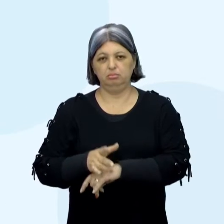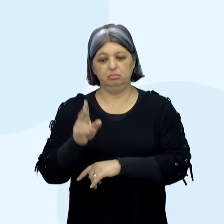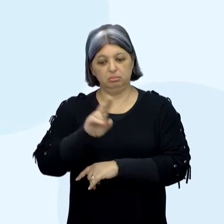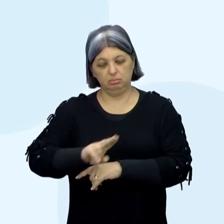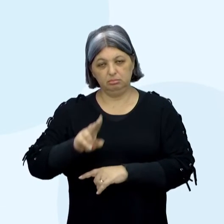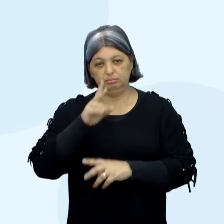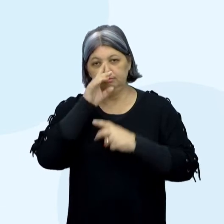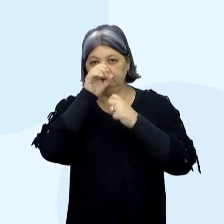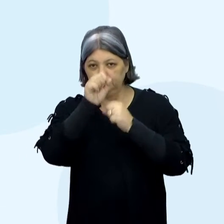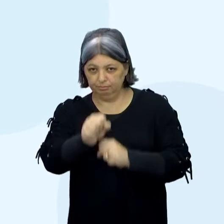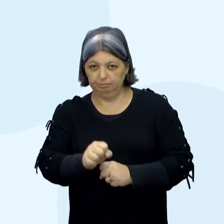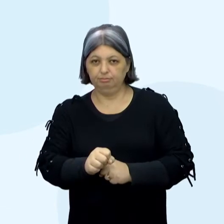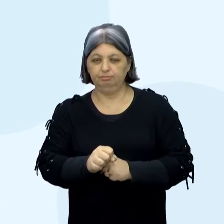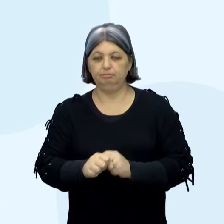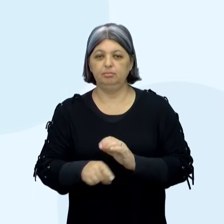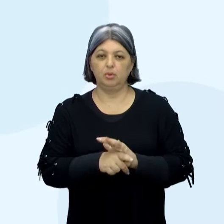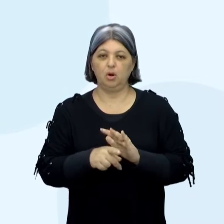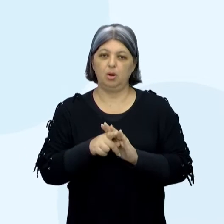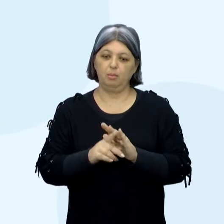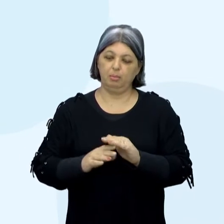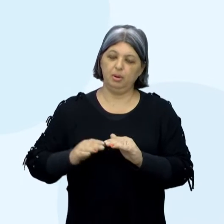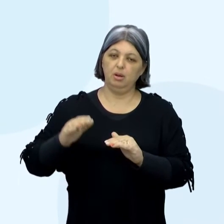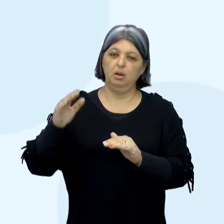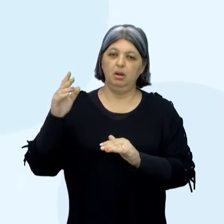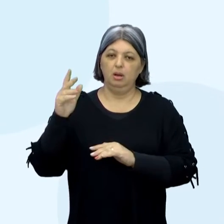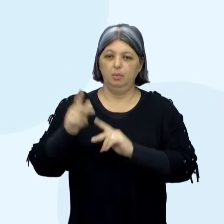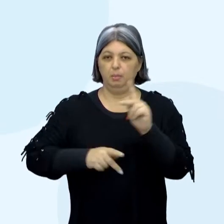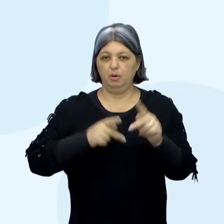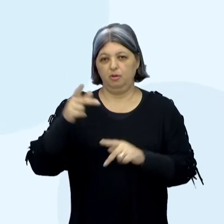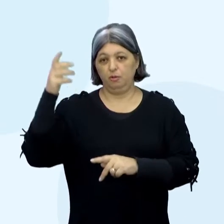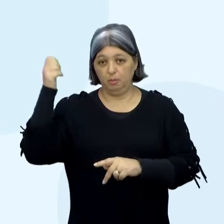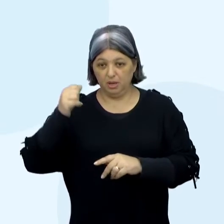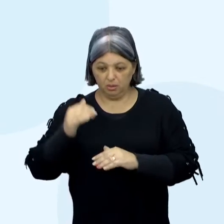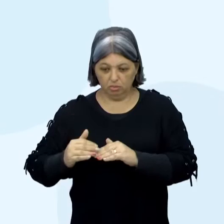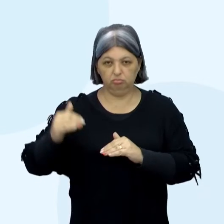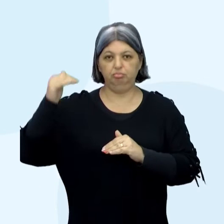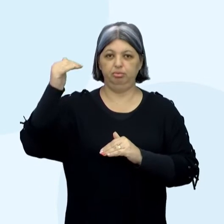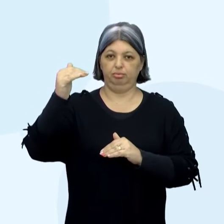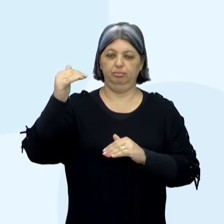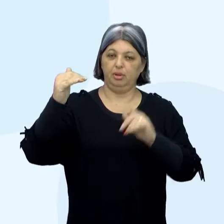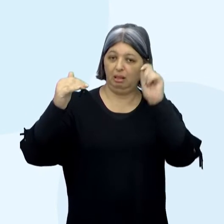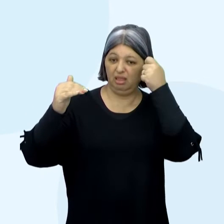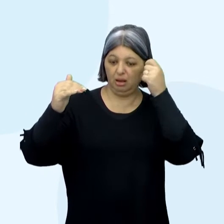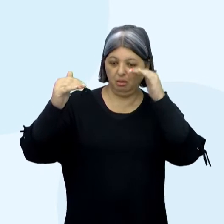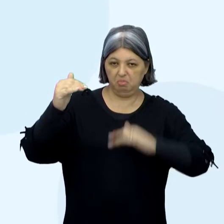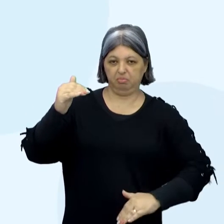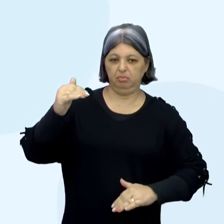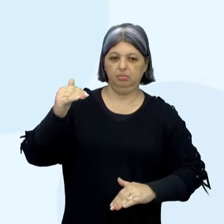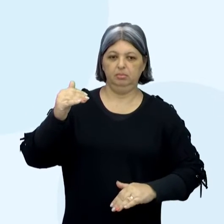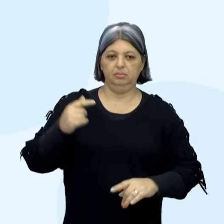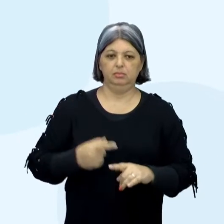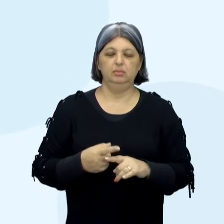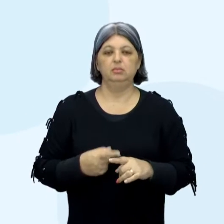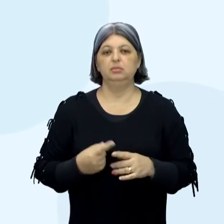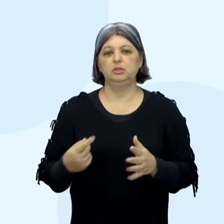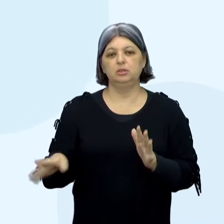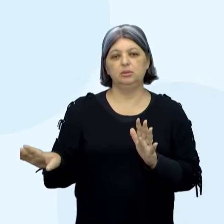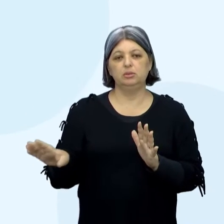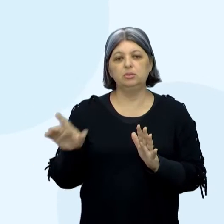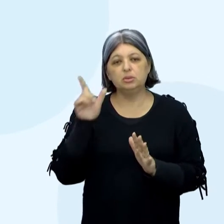fortalecimento da supremacia branca ao longo da história da humanidade, chegou ao esporte diante de